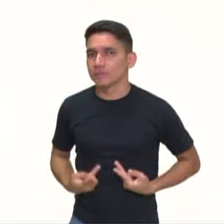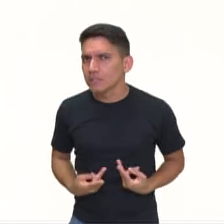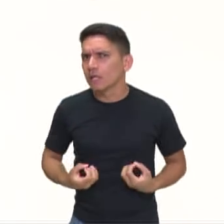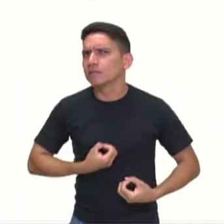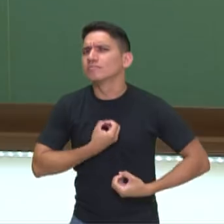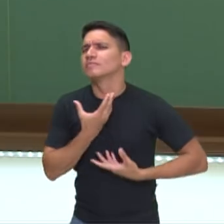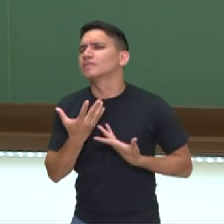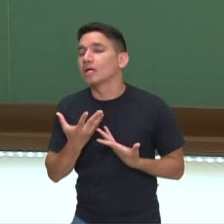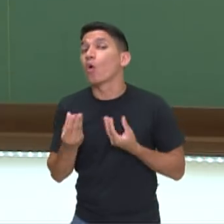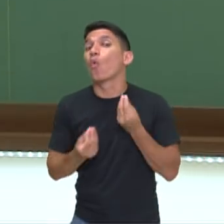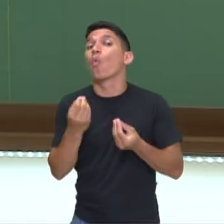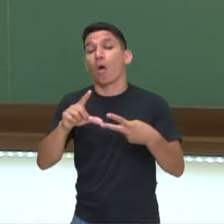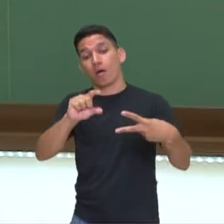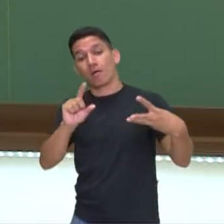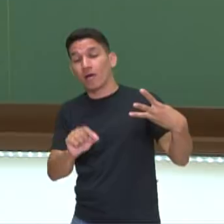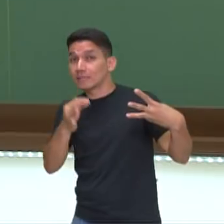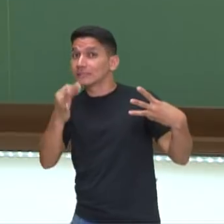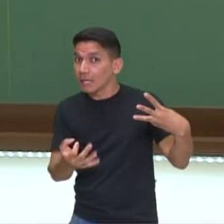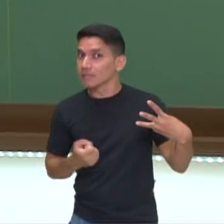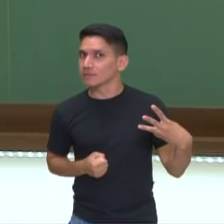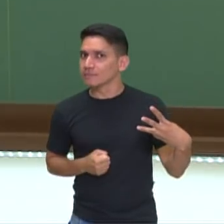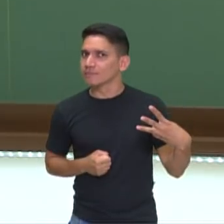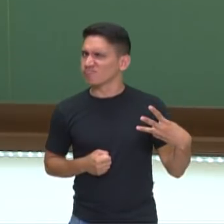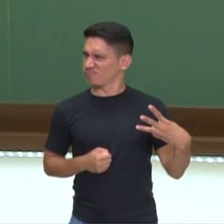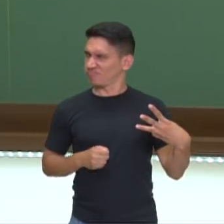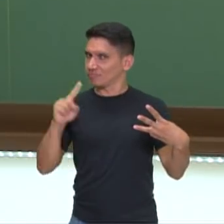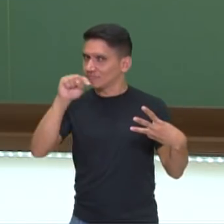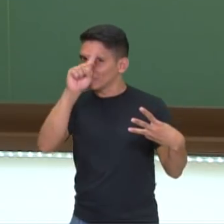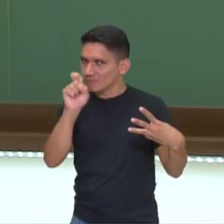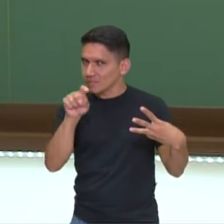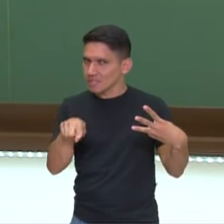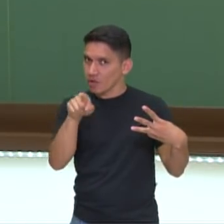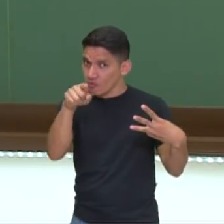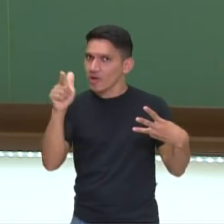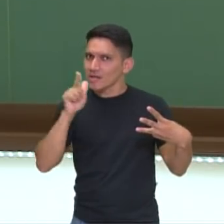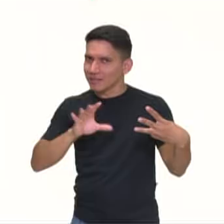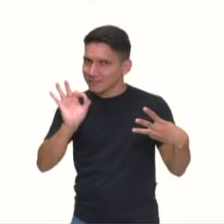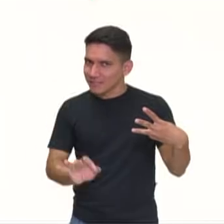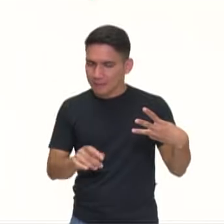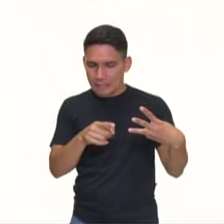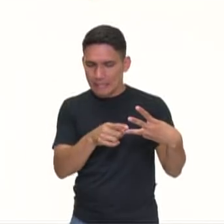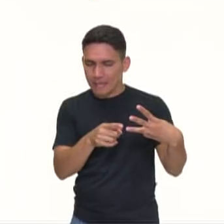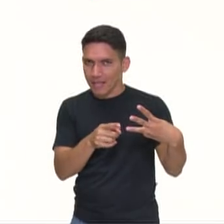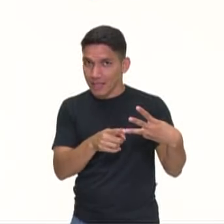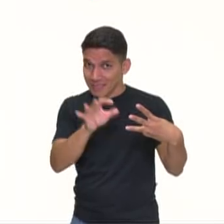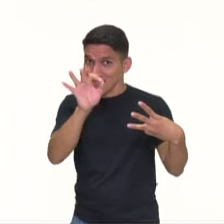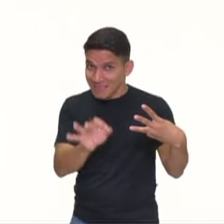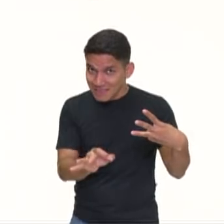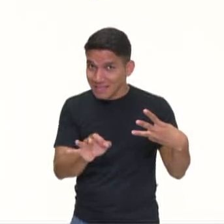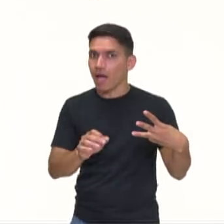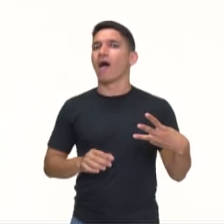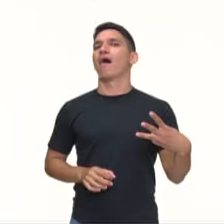Qual foi a alternativa que você escolheu? Será que você acertou? Vamos descobrir? Então